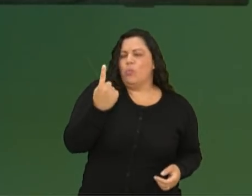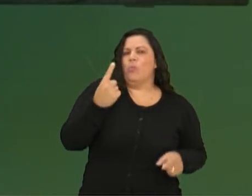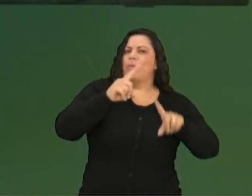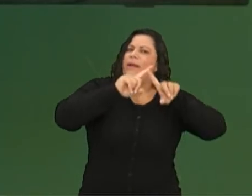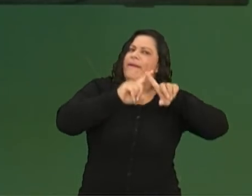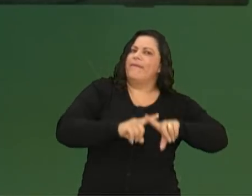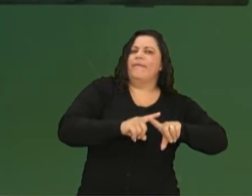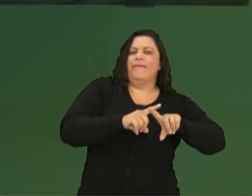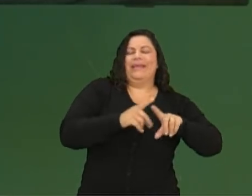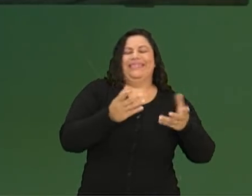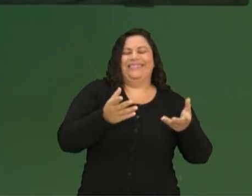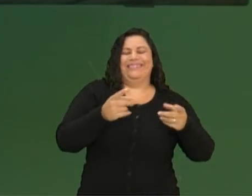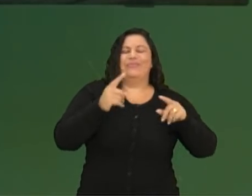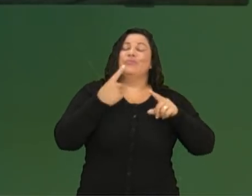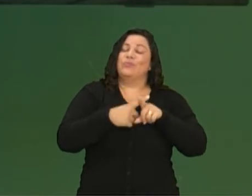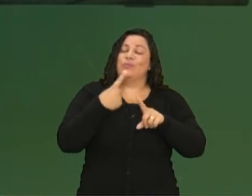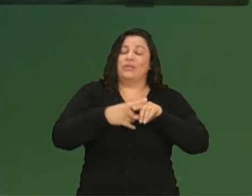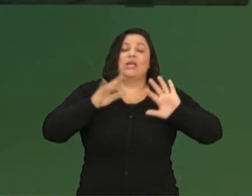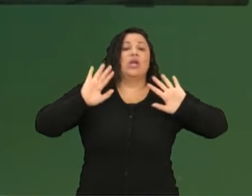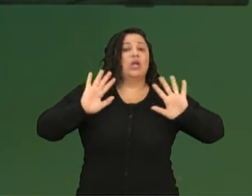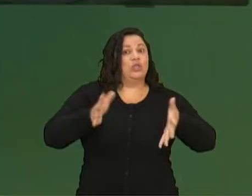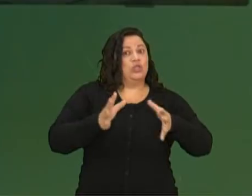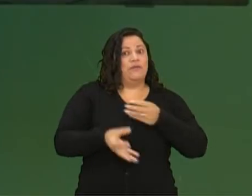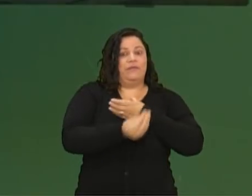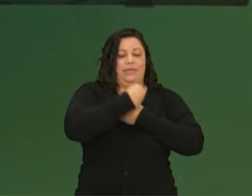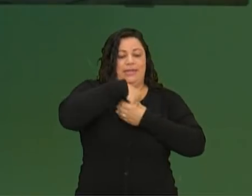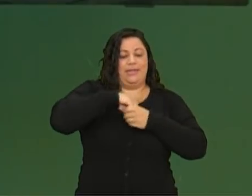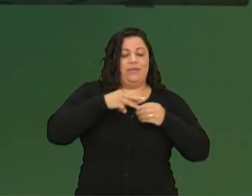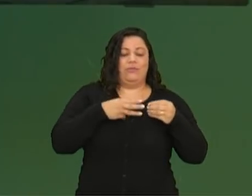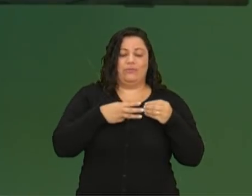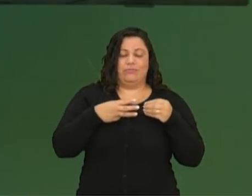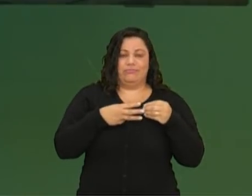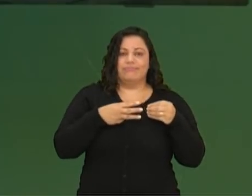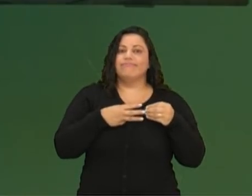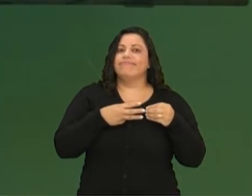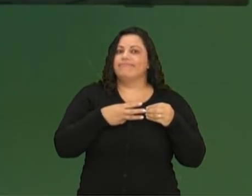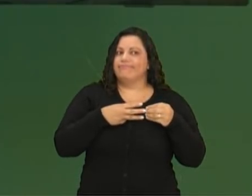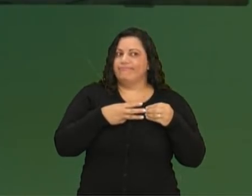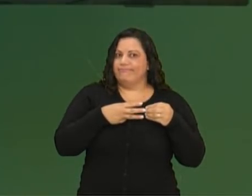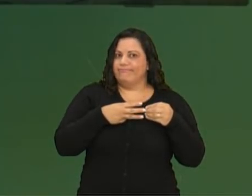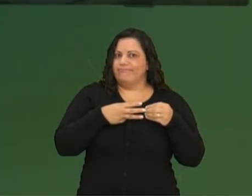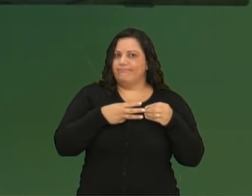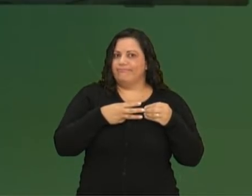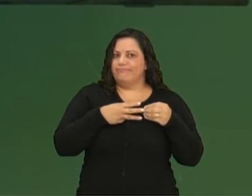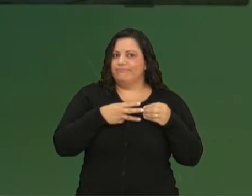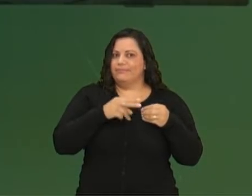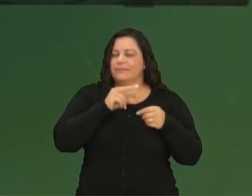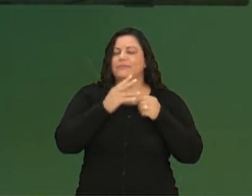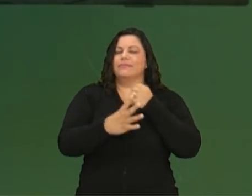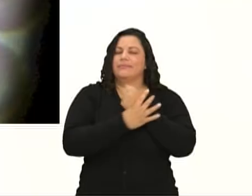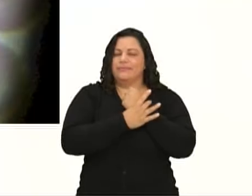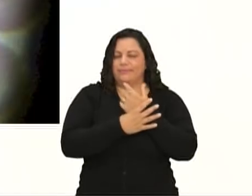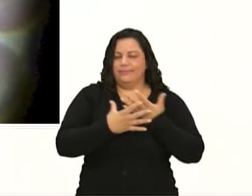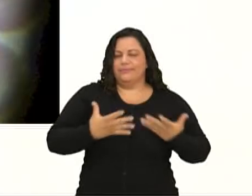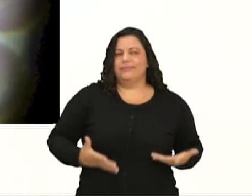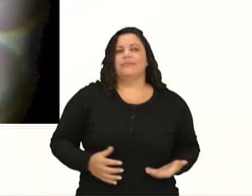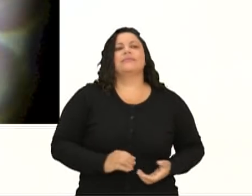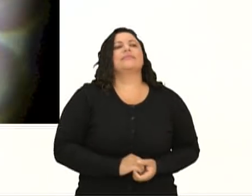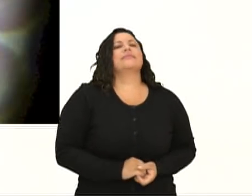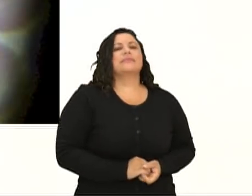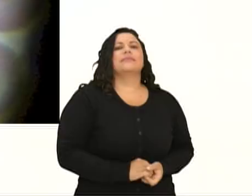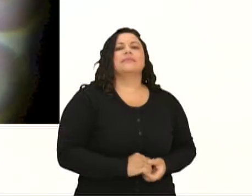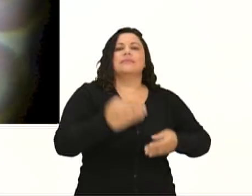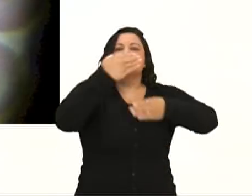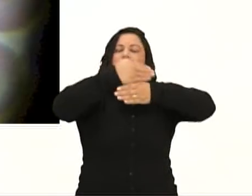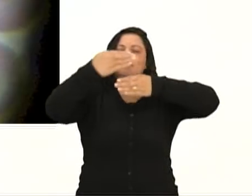guardados nas células aí, na memória delas. E aí, aqui nós temos mais uma imagem, tá? Mostrando o